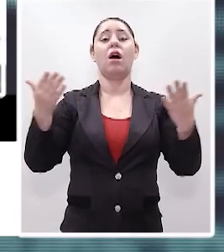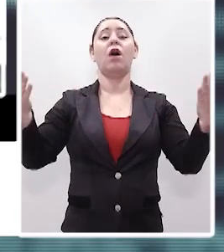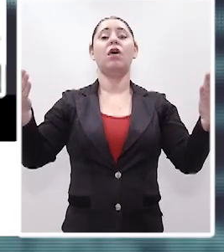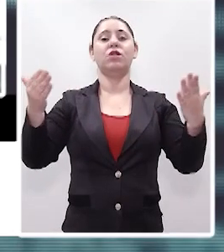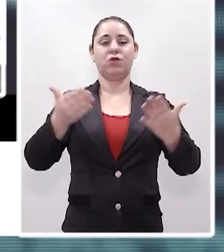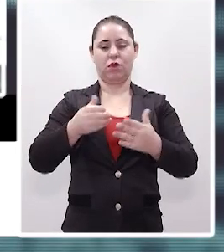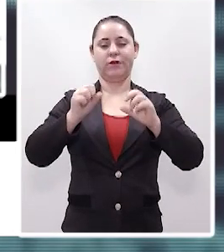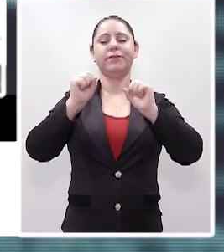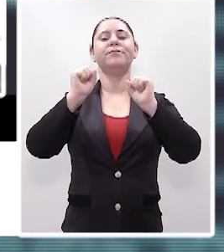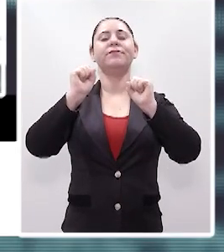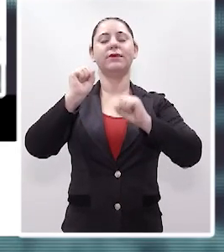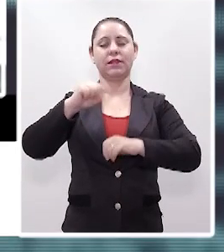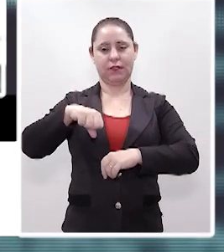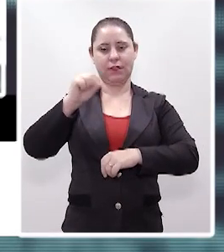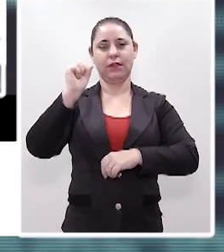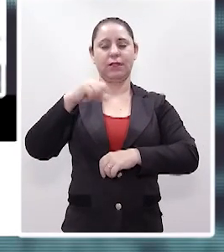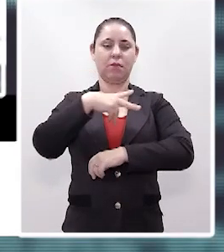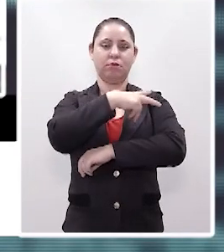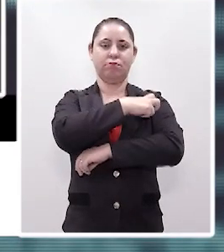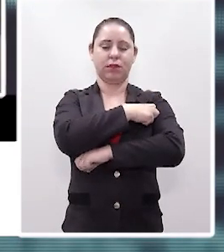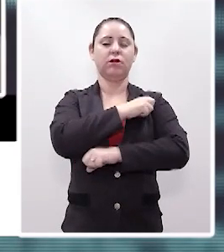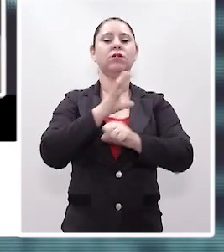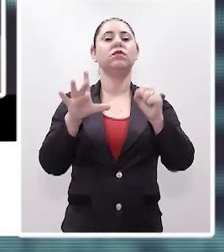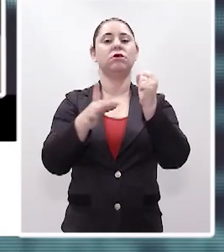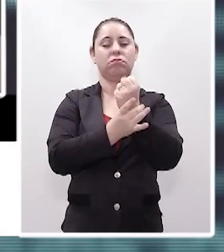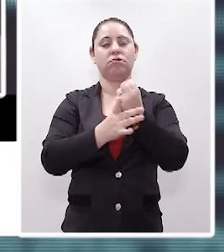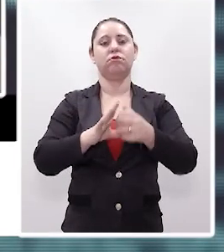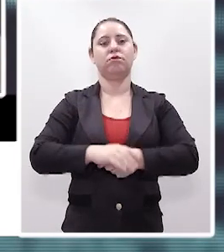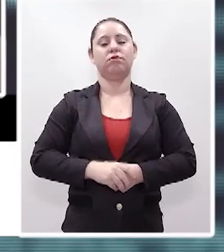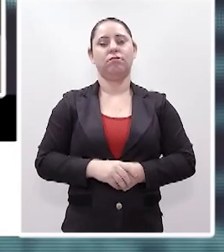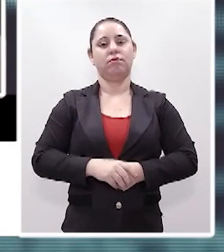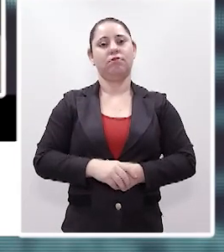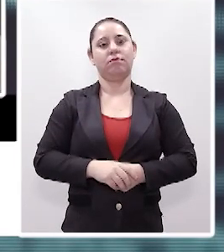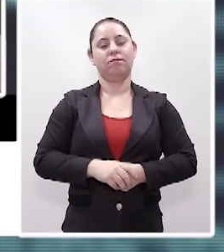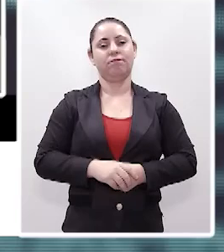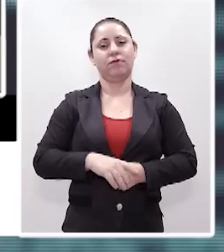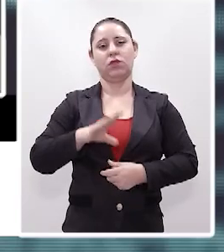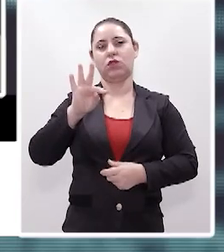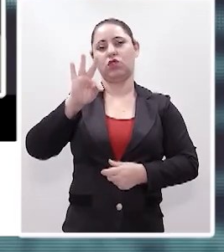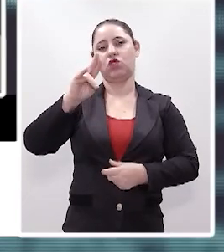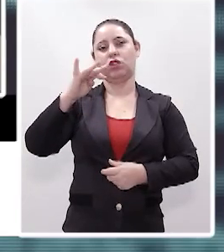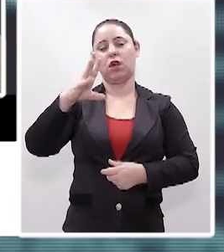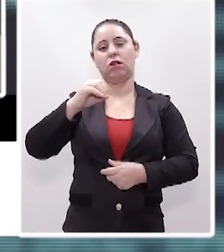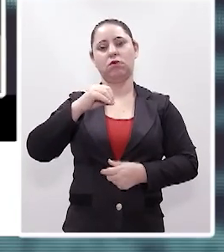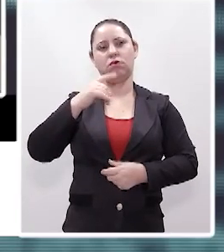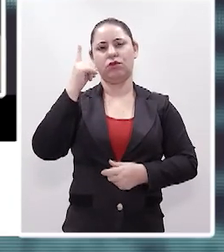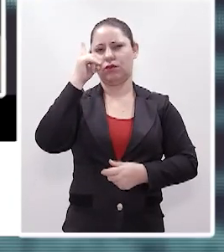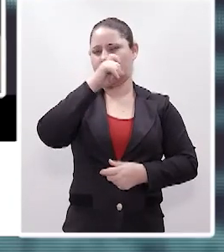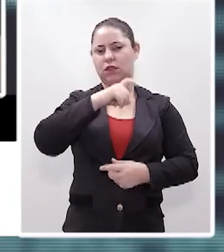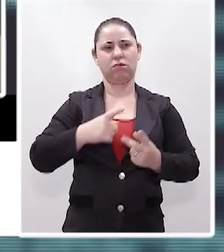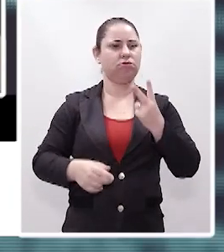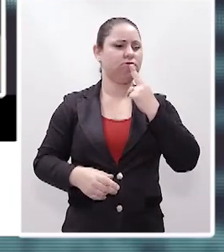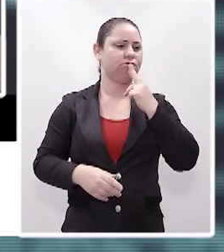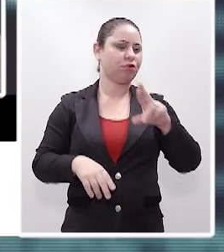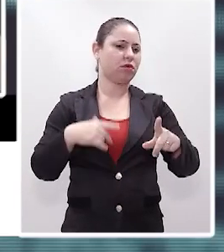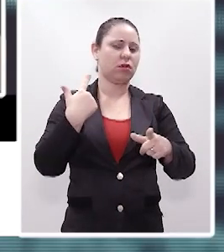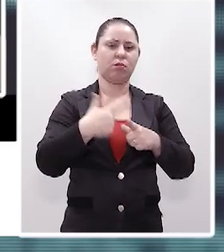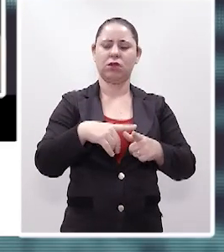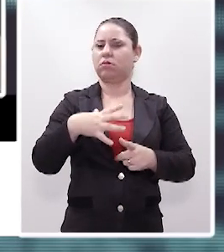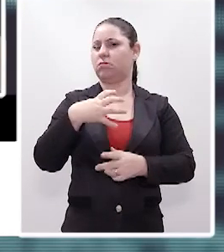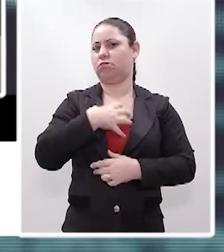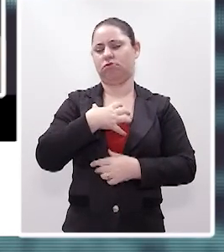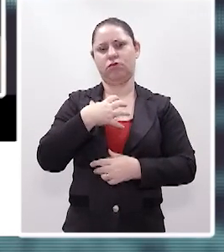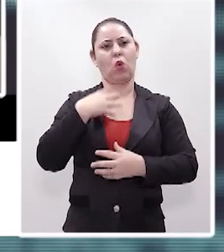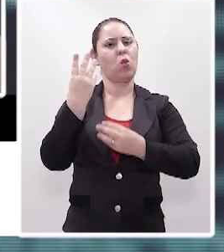não, estamos aí numa certa normalidade? Maritê. Ai, Thiago, é tão difícil responder isso porque a gente ainda